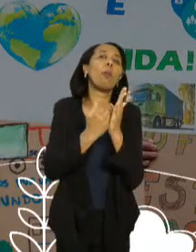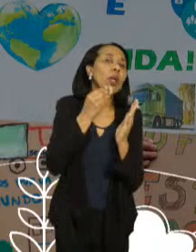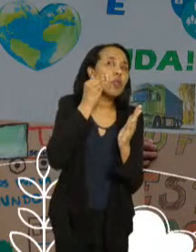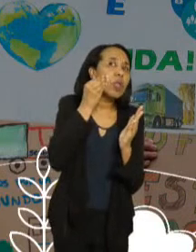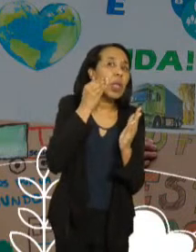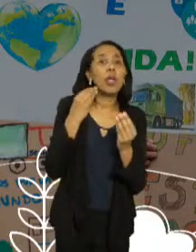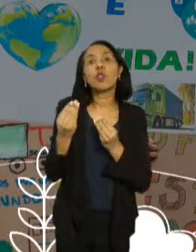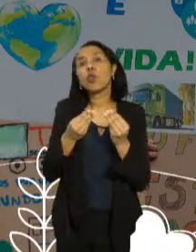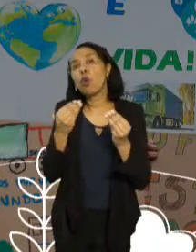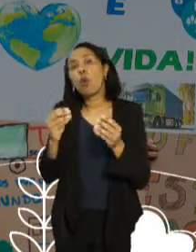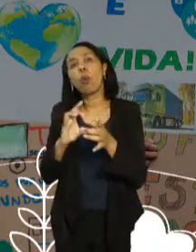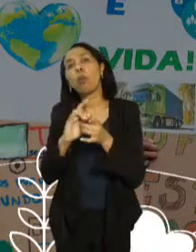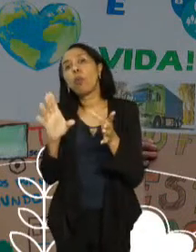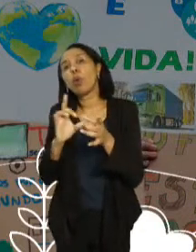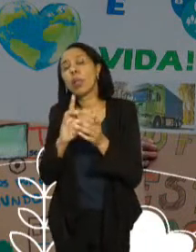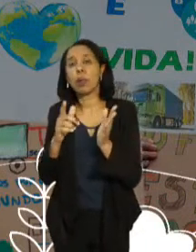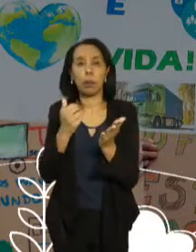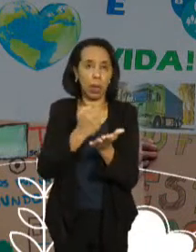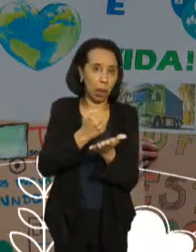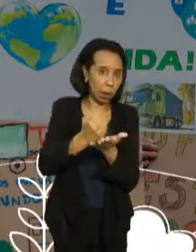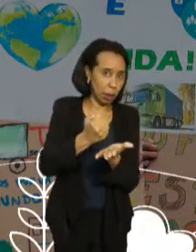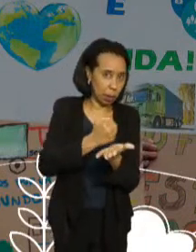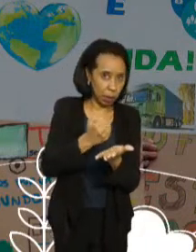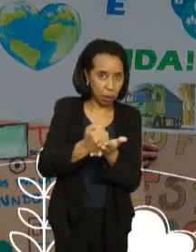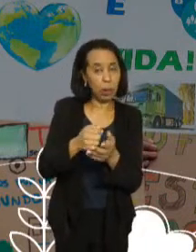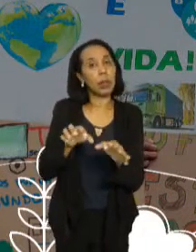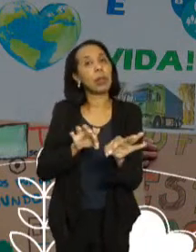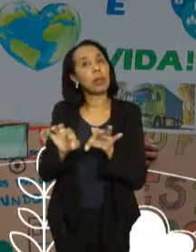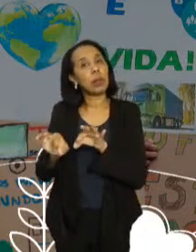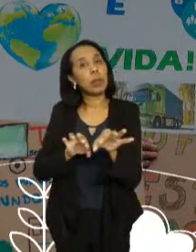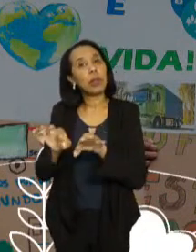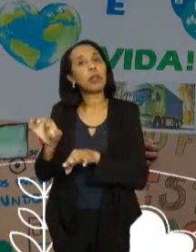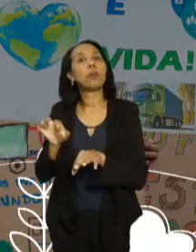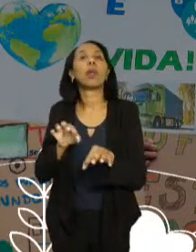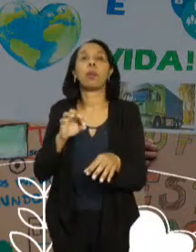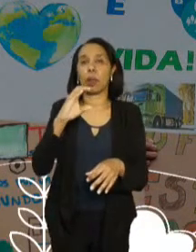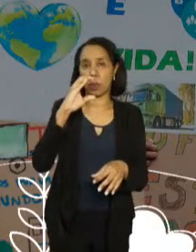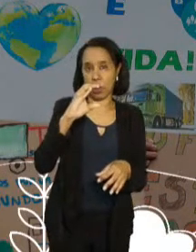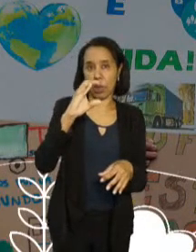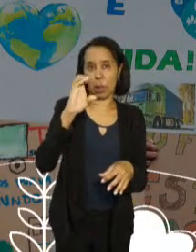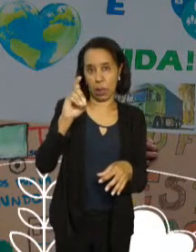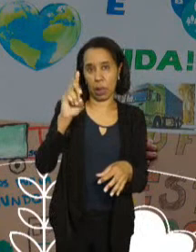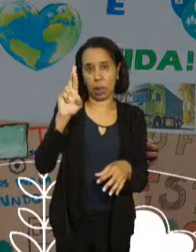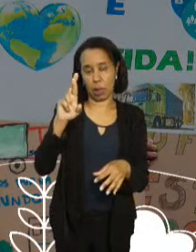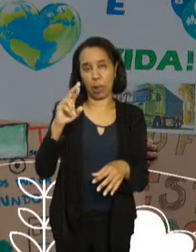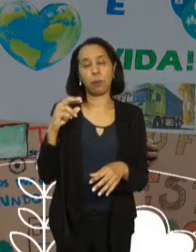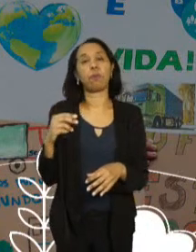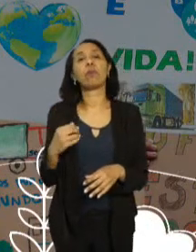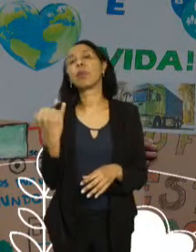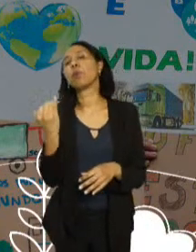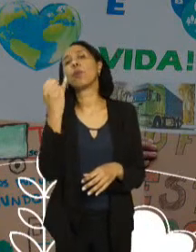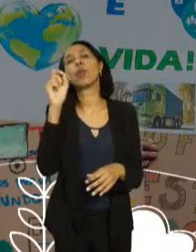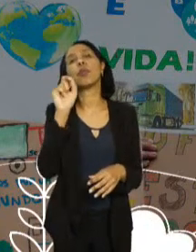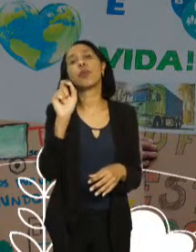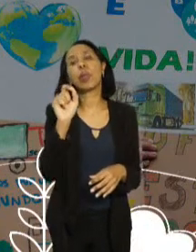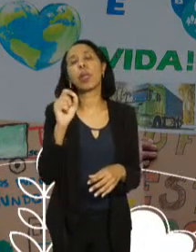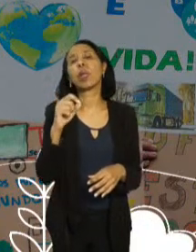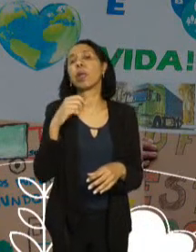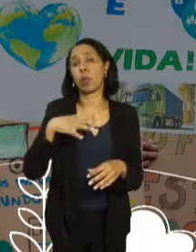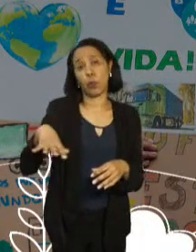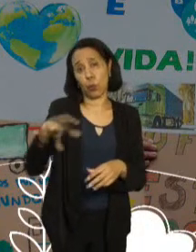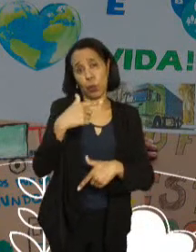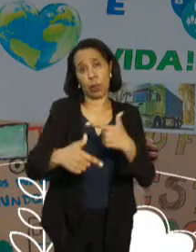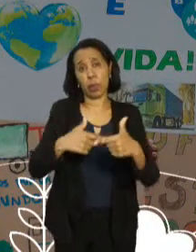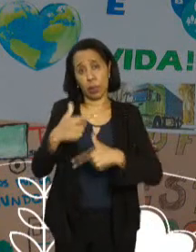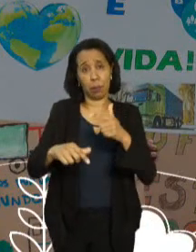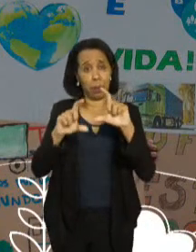e o licenciamento das unidades de preparo de CDR. Pode passar o próximo. O importante é que, quando nós trabalhamos com esse